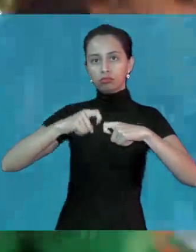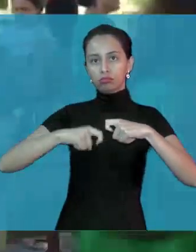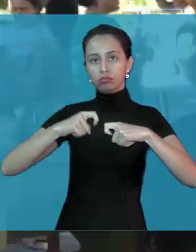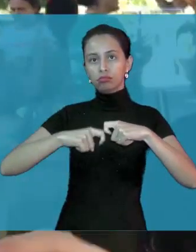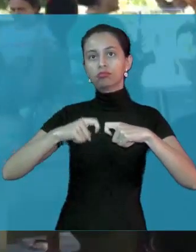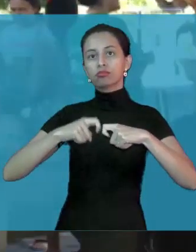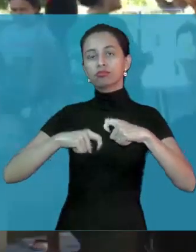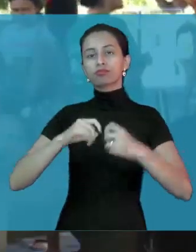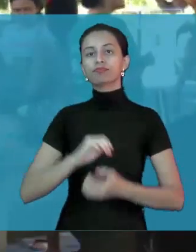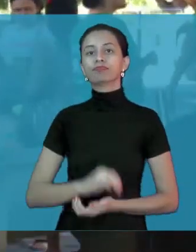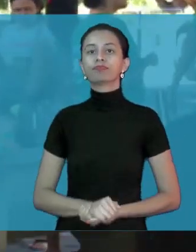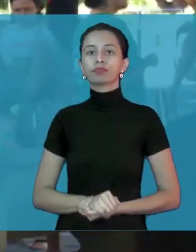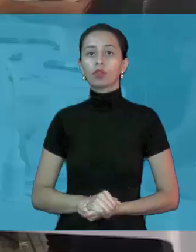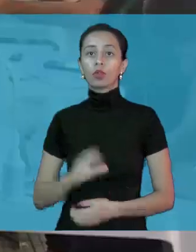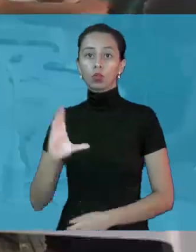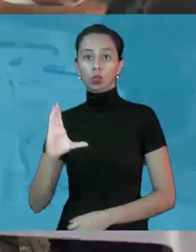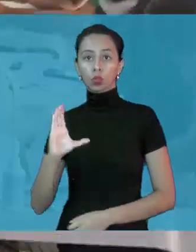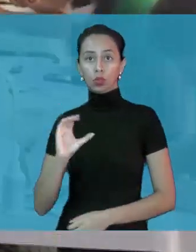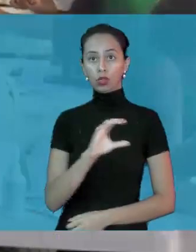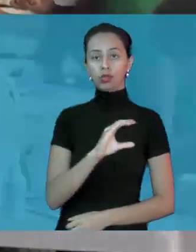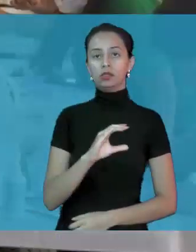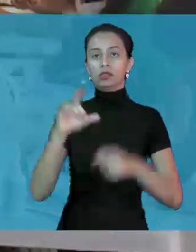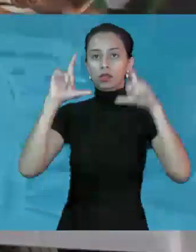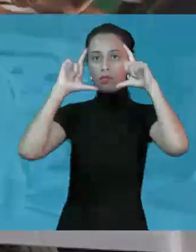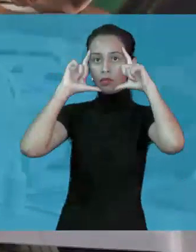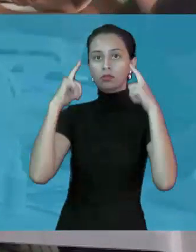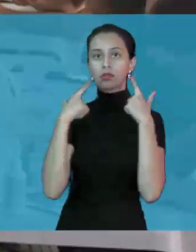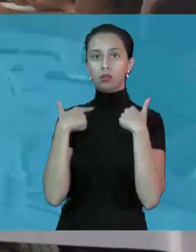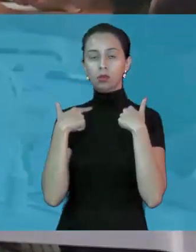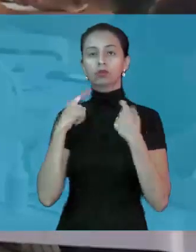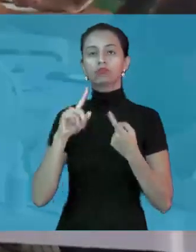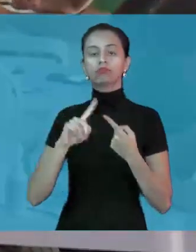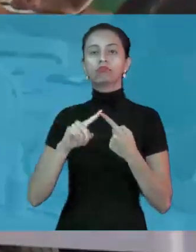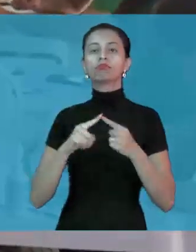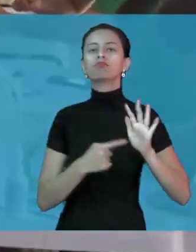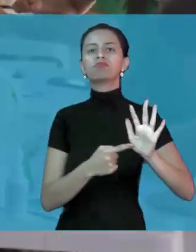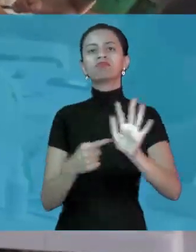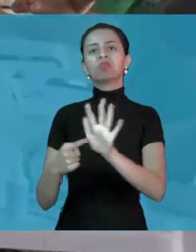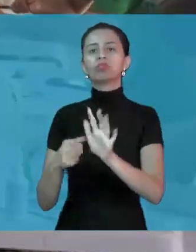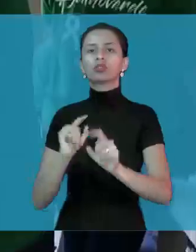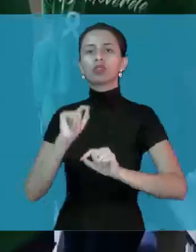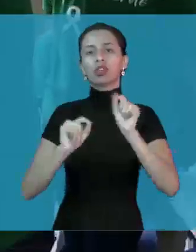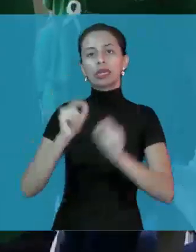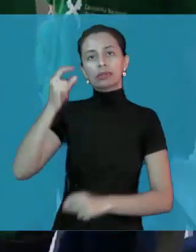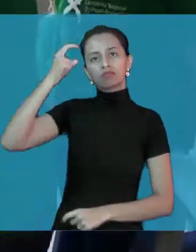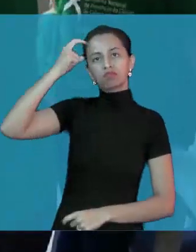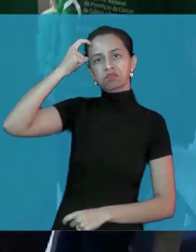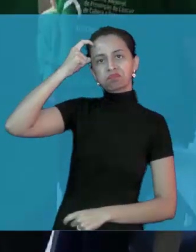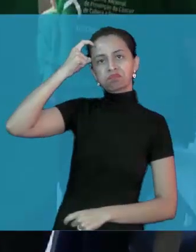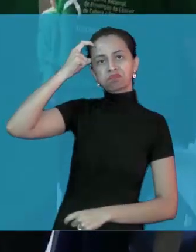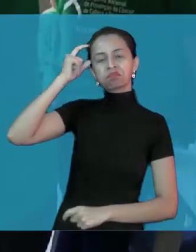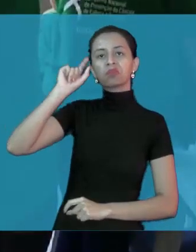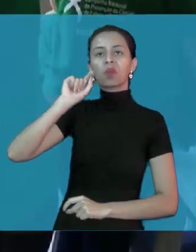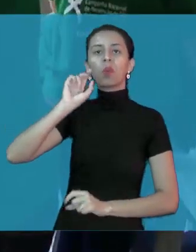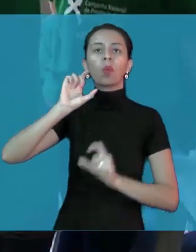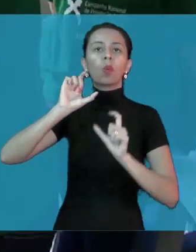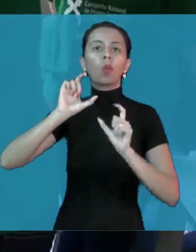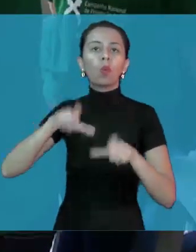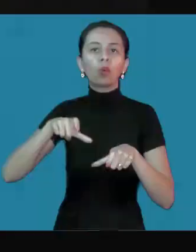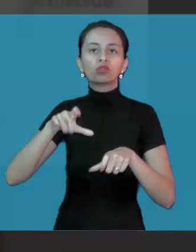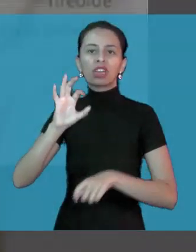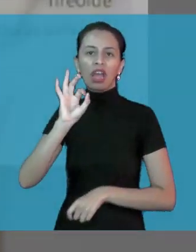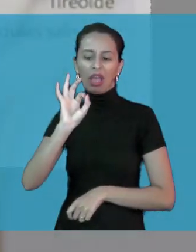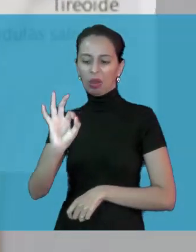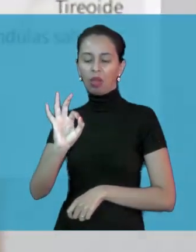à relação sexual oral. O câncer de cabeça e pescoço é a denominação mais abrangente para tumores que se originam em locais